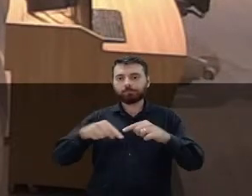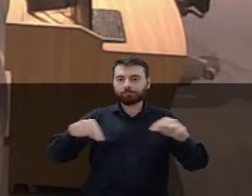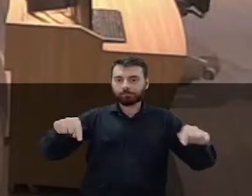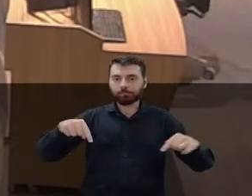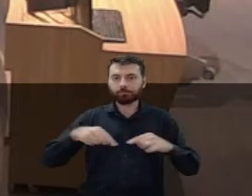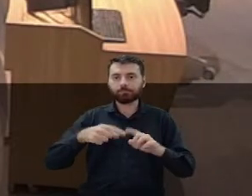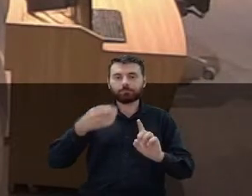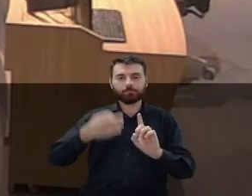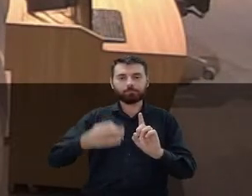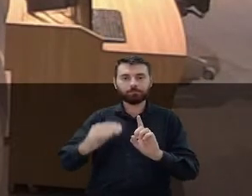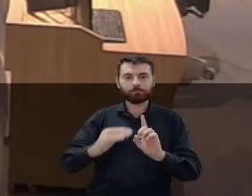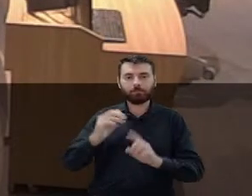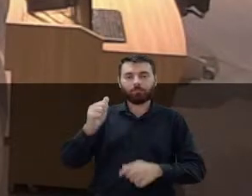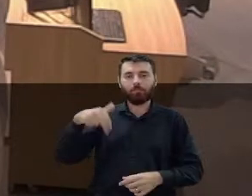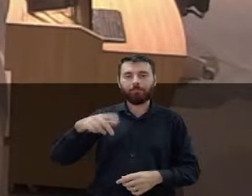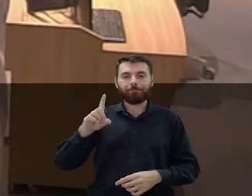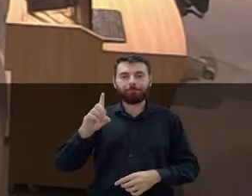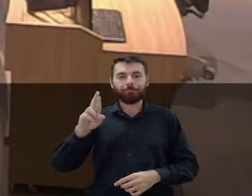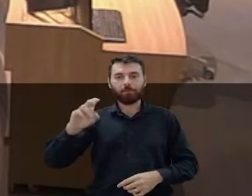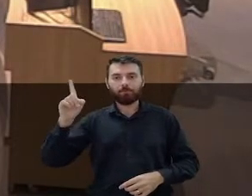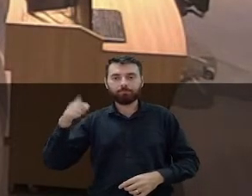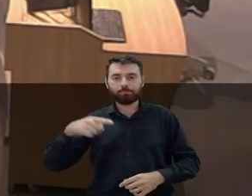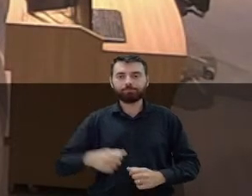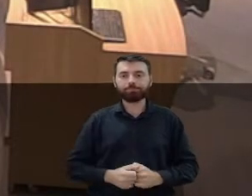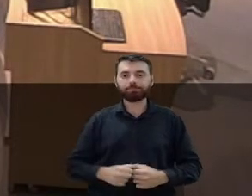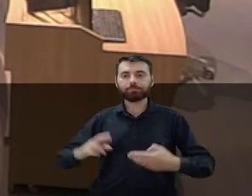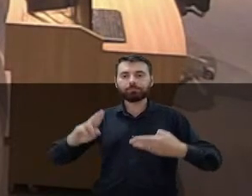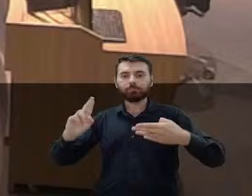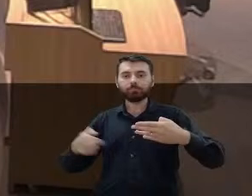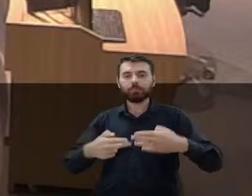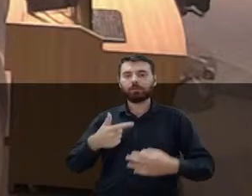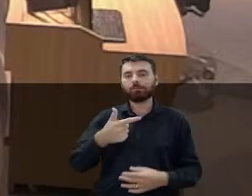desembargador, André Luiz Moraes de Oliveira, recurso ordinário